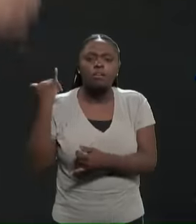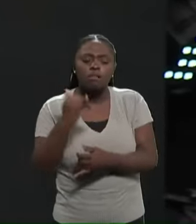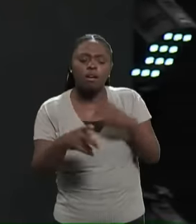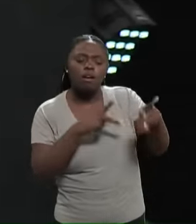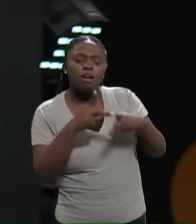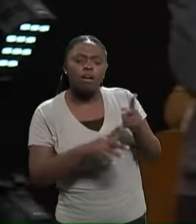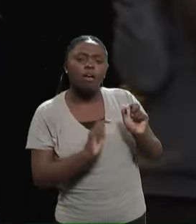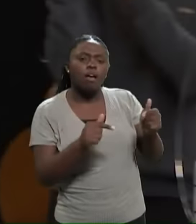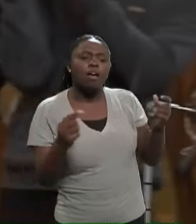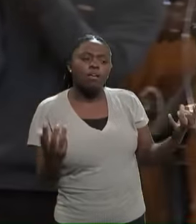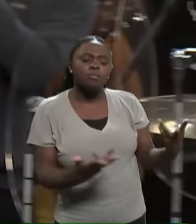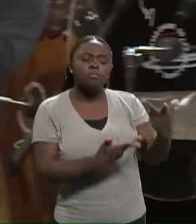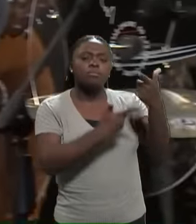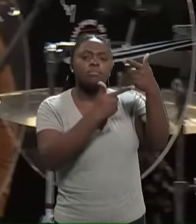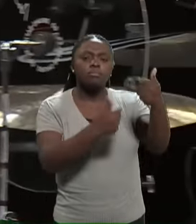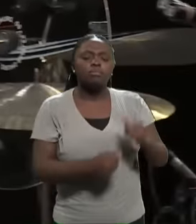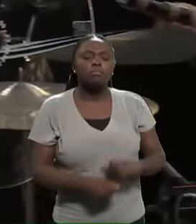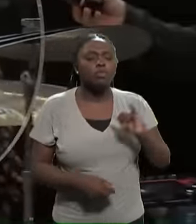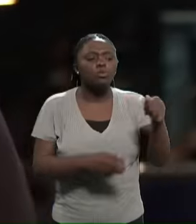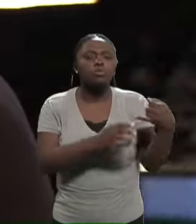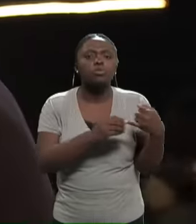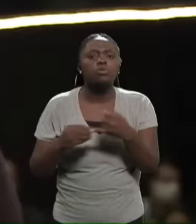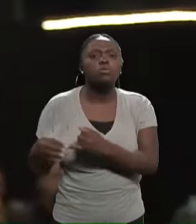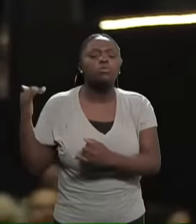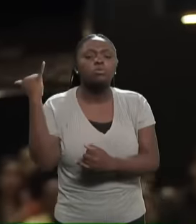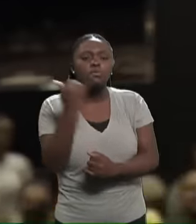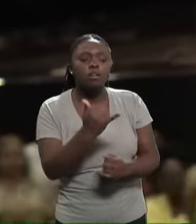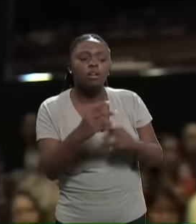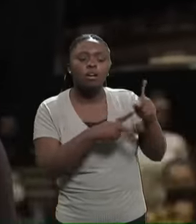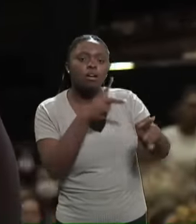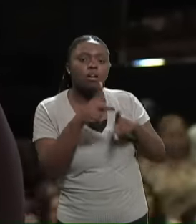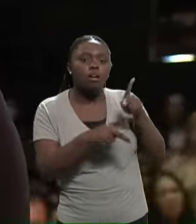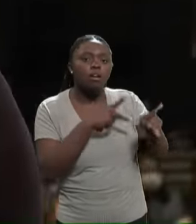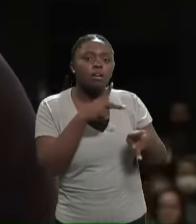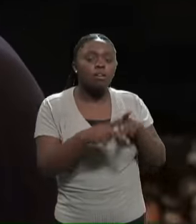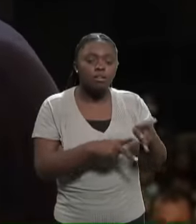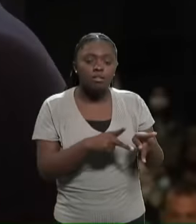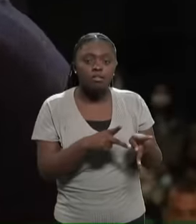maravilha, Josué. Fala com o povo que lo vão